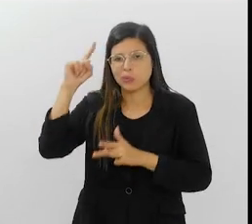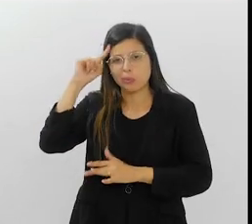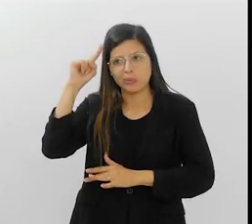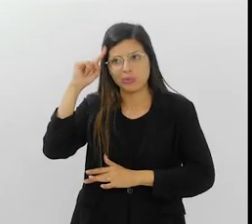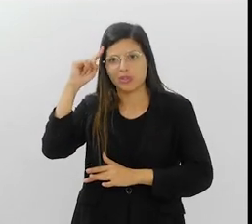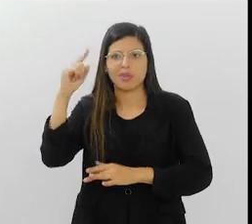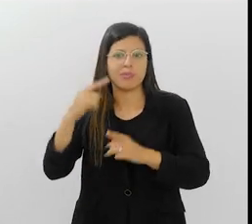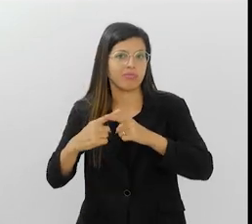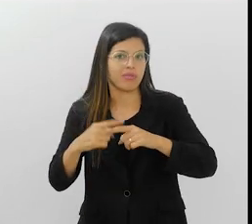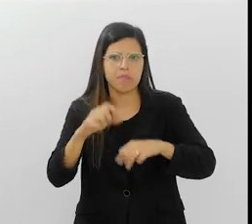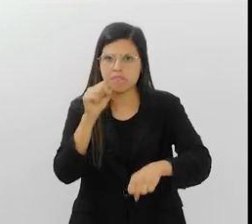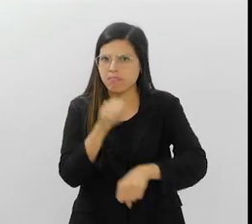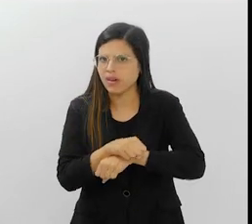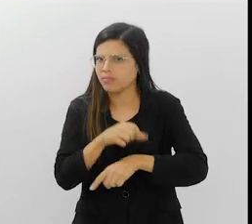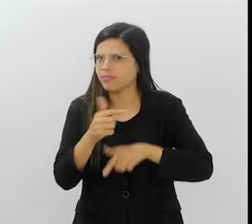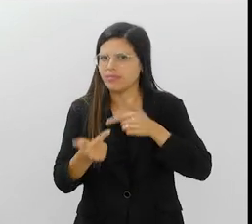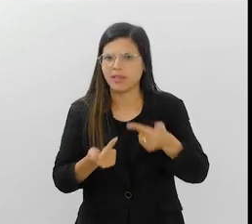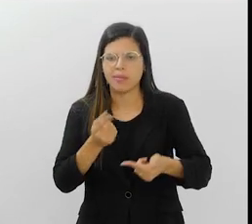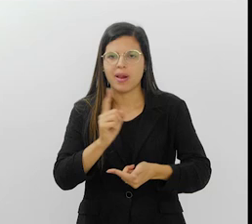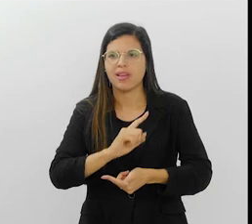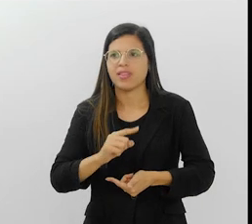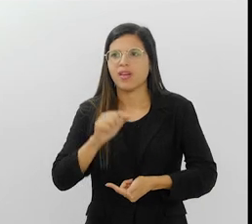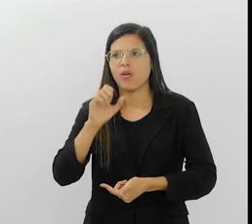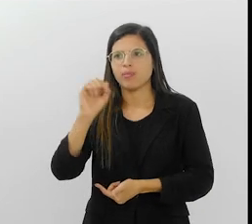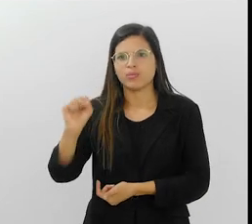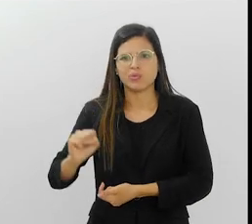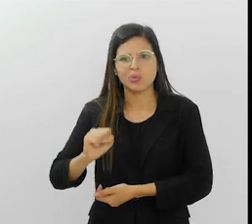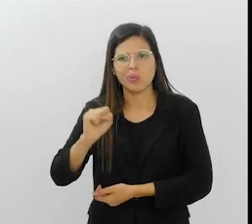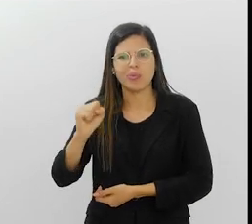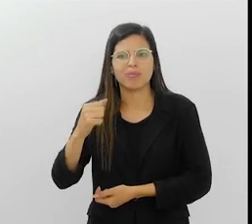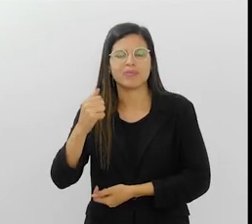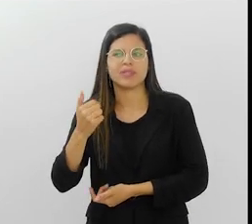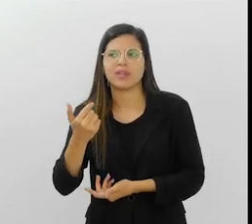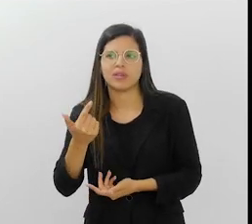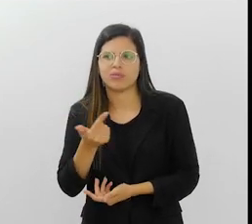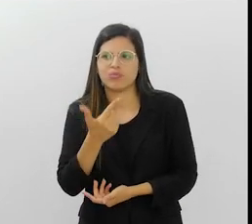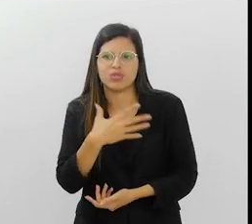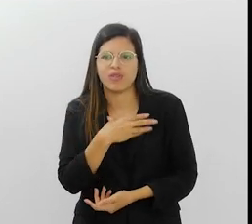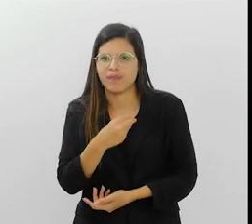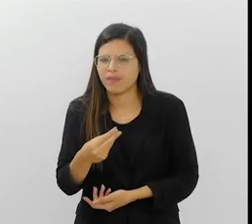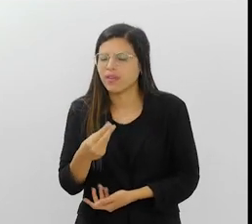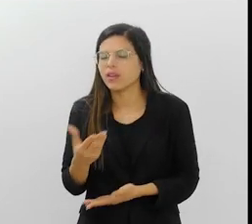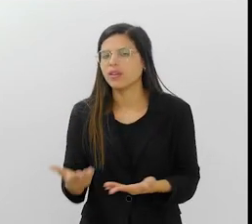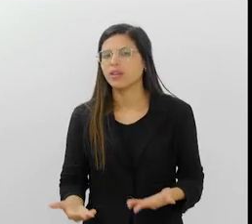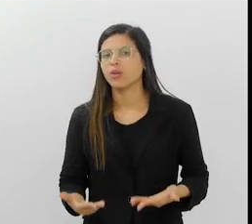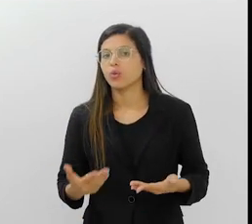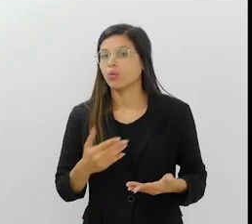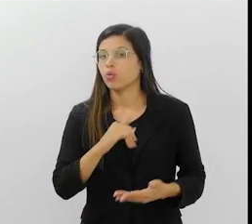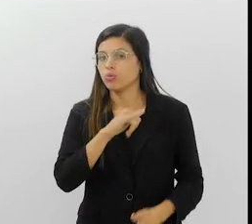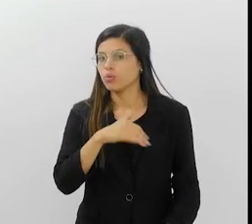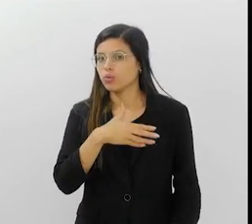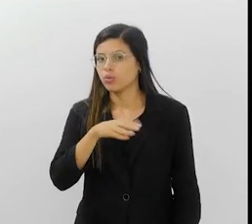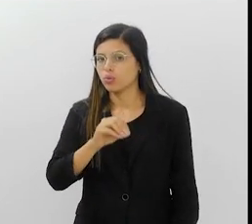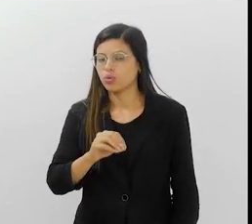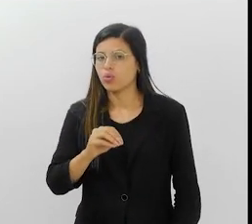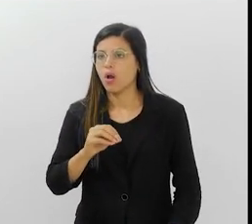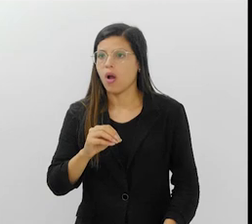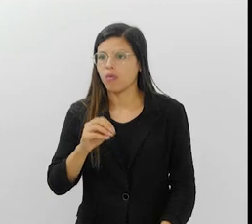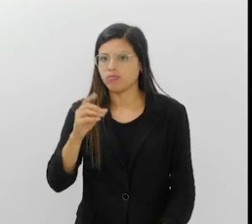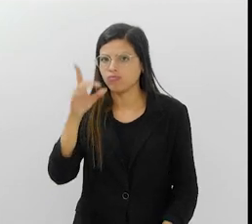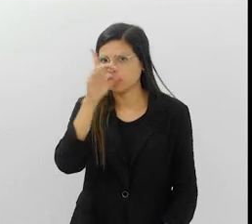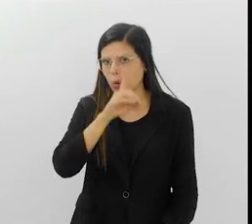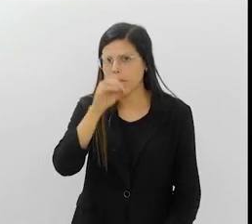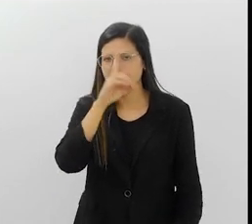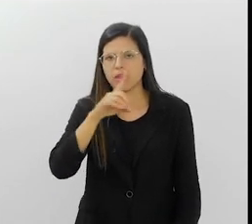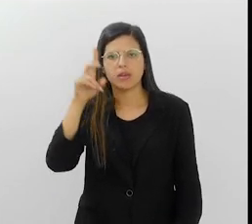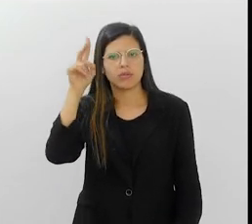parava de trabalhar, né, e nessa época eu era solteiro, não tinha filhos, enfim. E o João não parava de trabalhar. Era domingo,